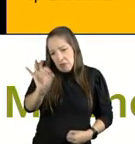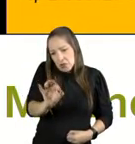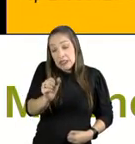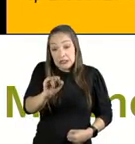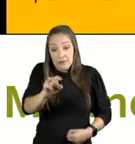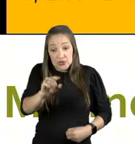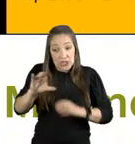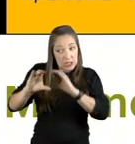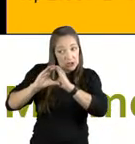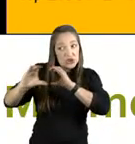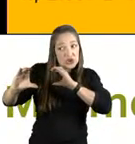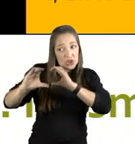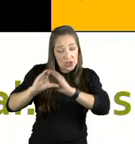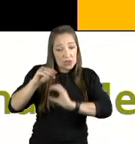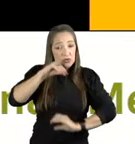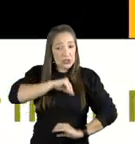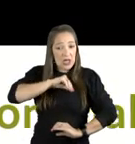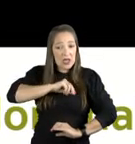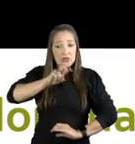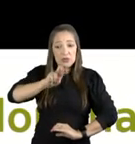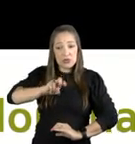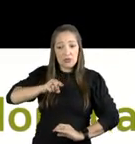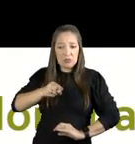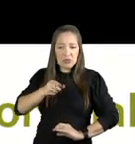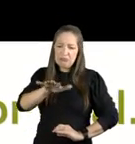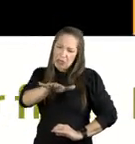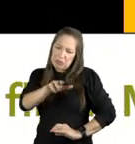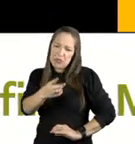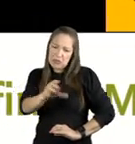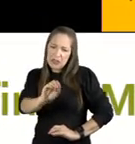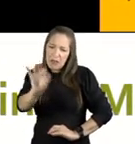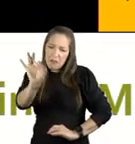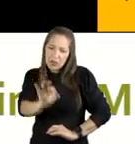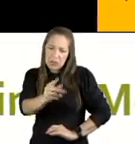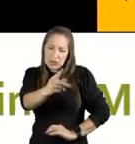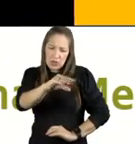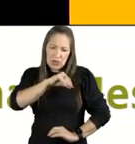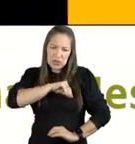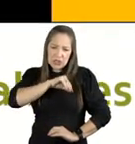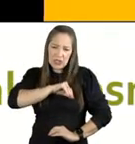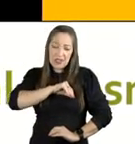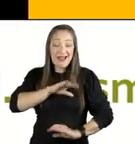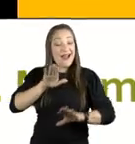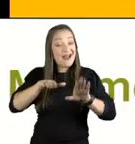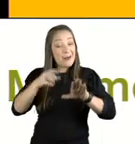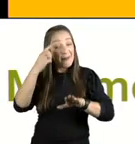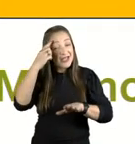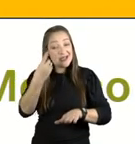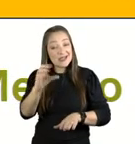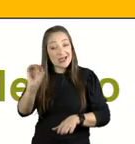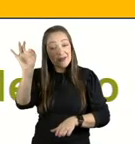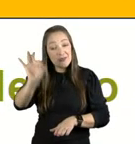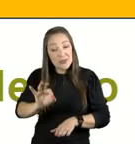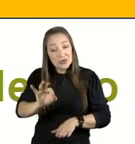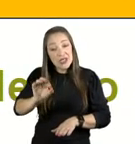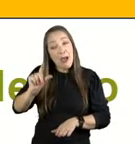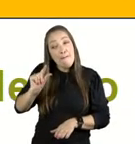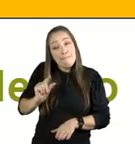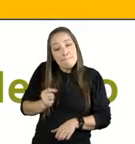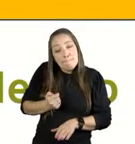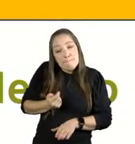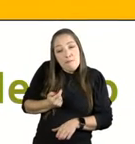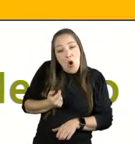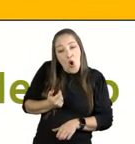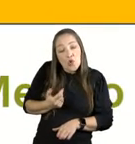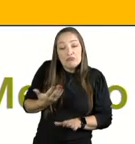salário, tá bom? A gente pensa que 10% às vezes é um pouco. A gente pensa em, na casa de 20 a 30%